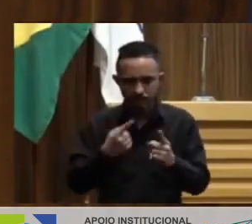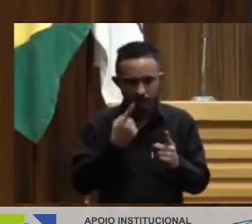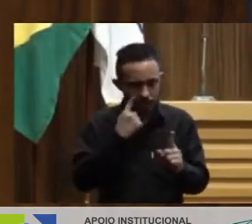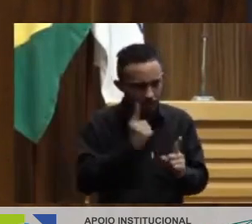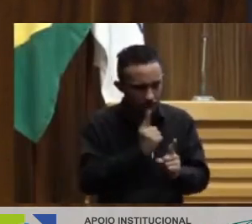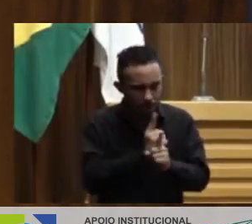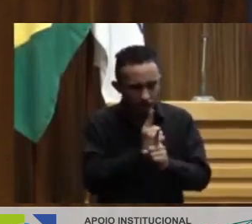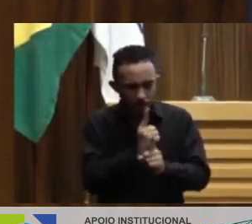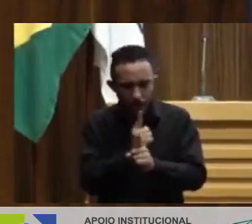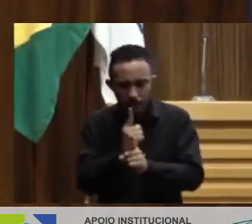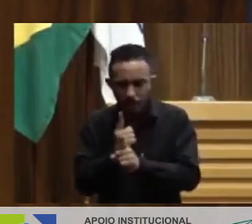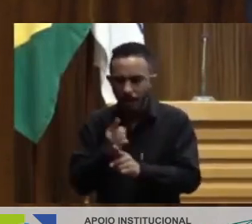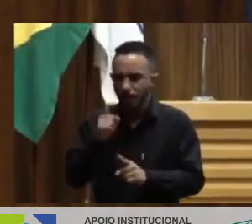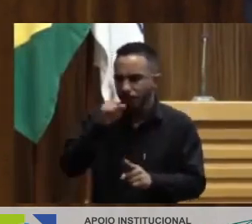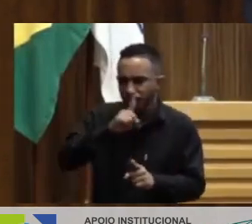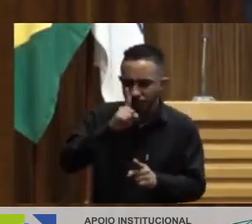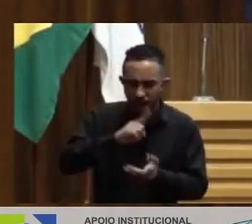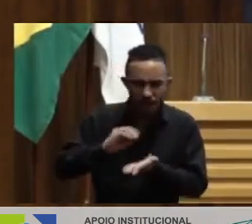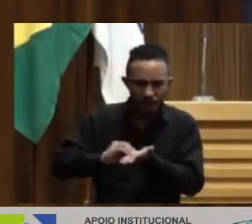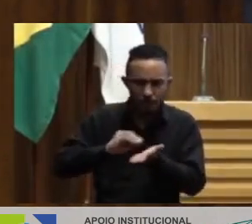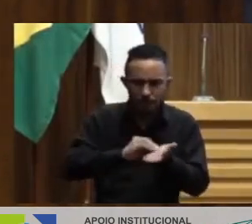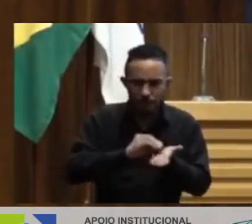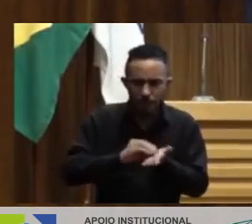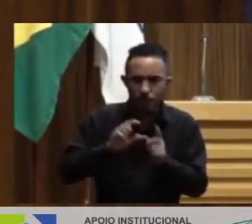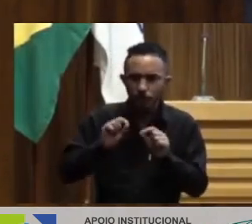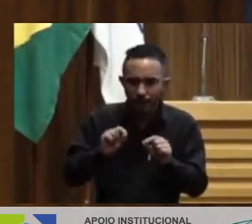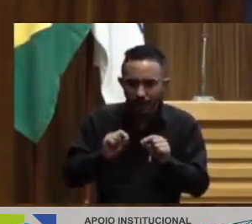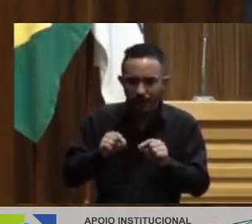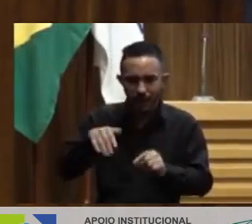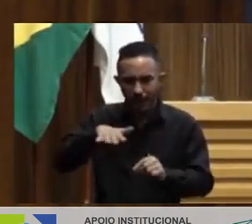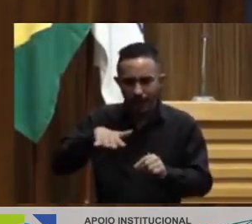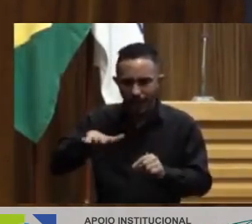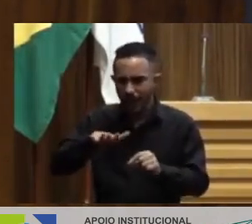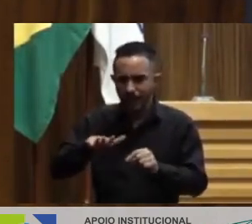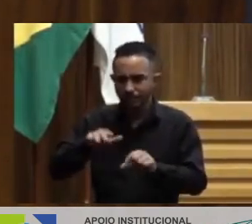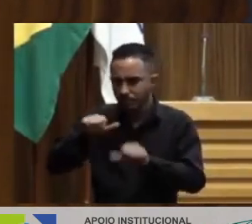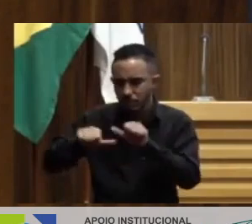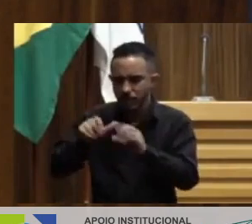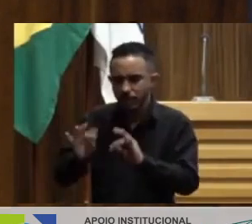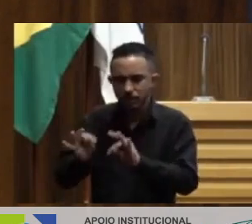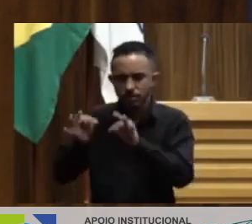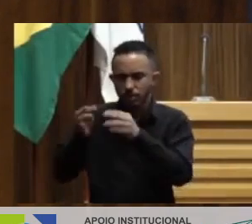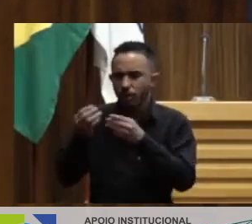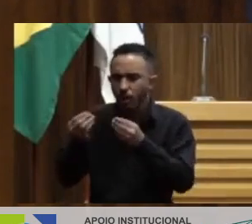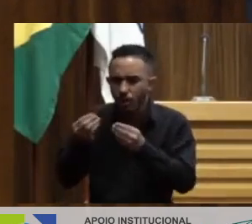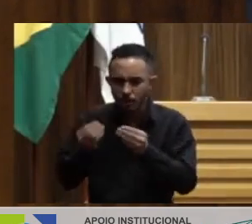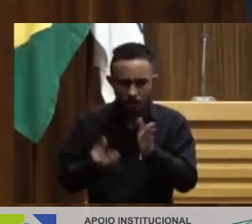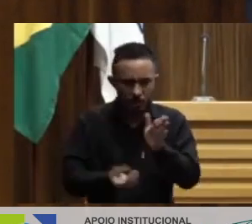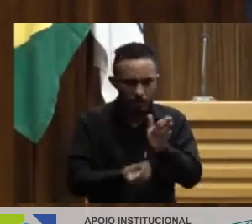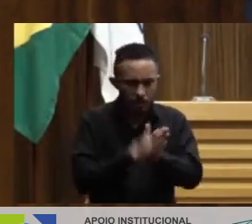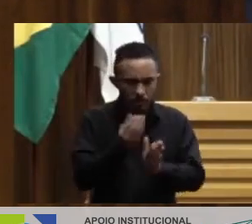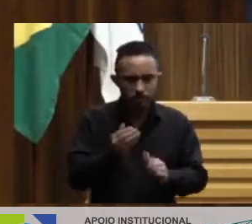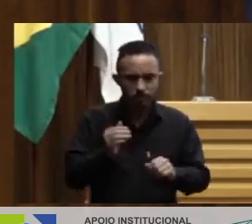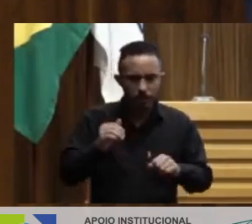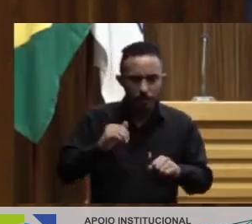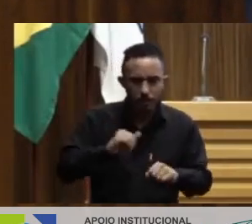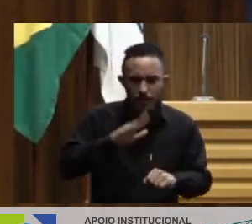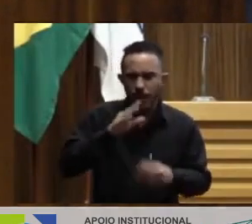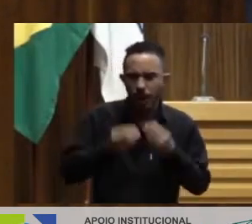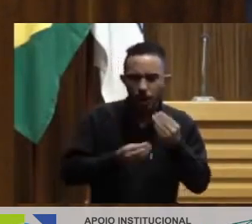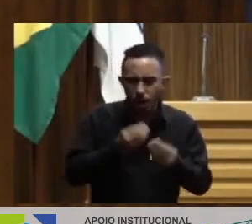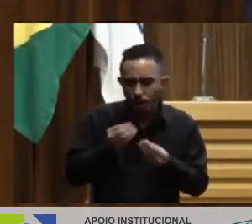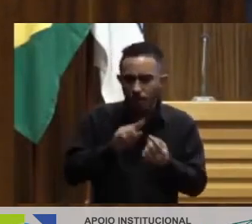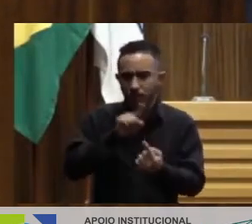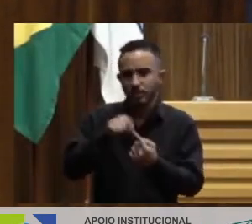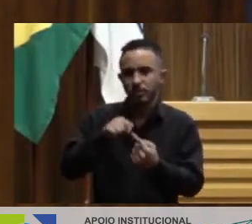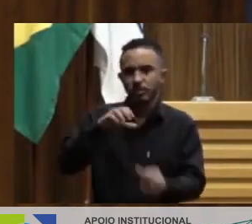verificando quais são as deficiências, o que falta digitalizar, como é que ganha produtividade. A meta são